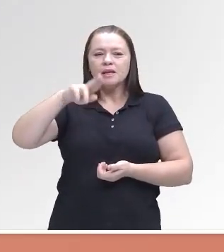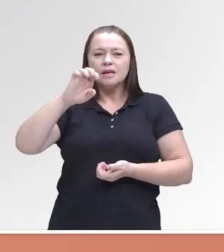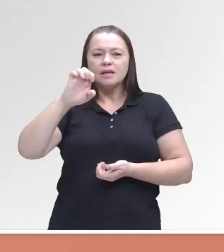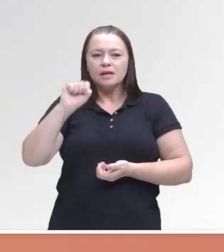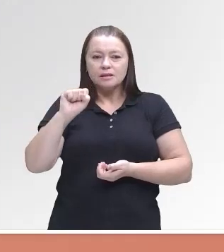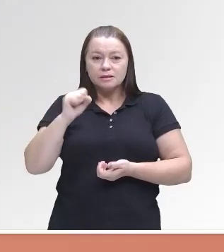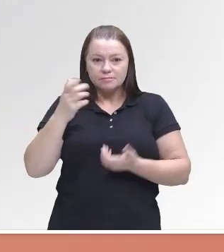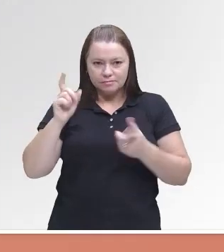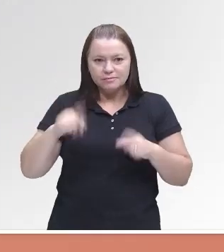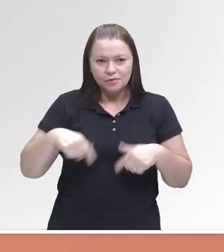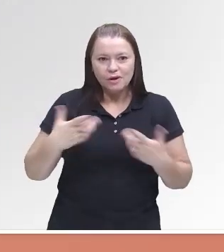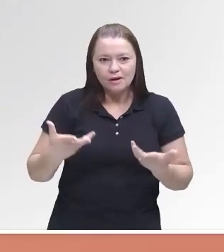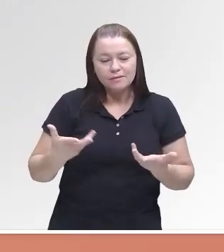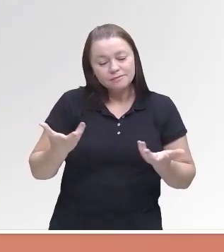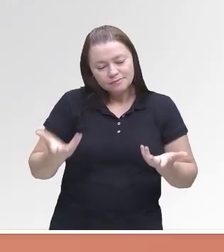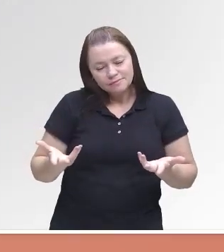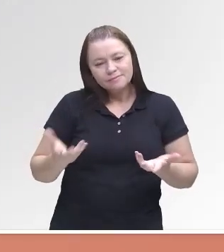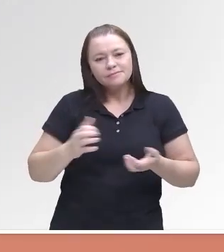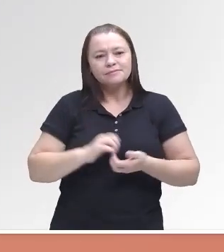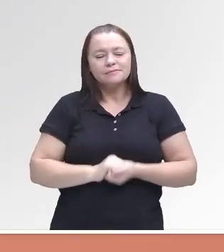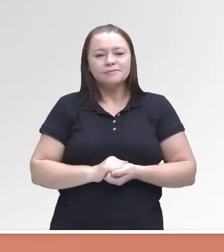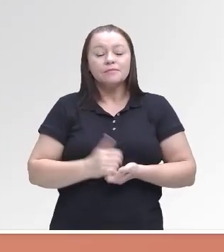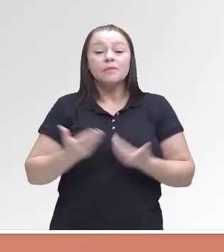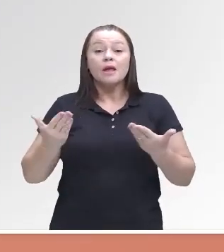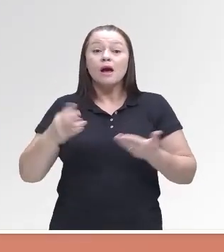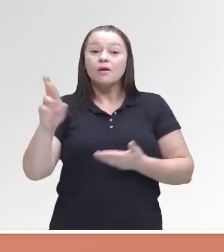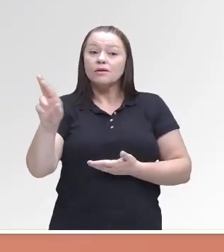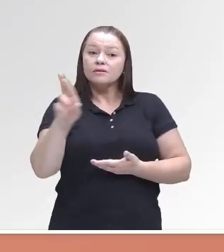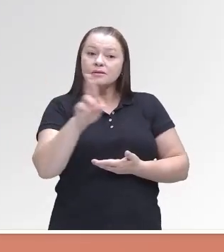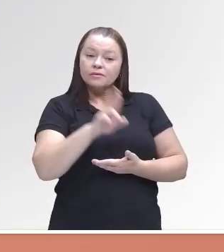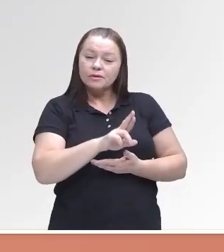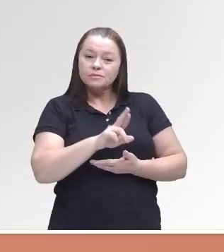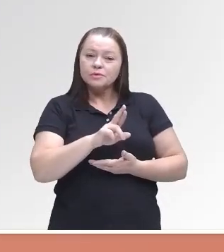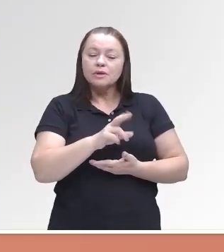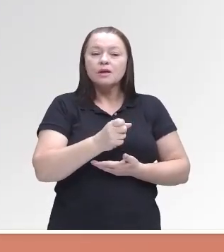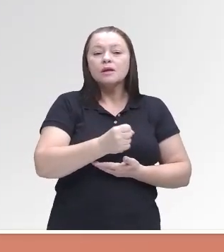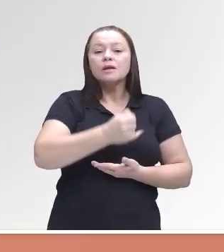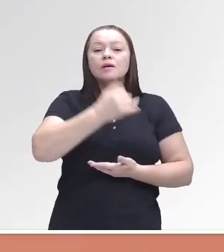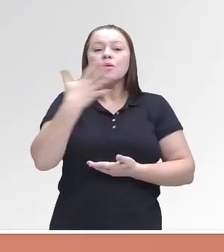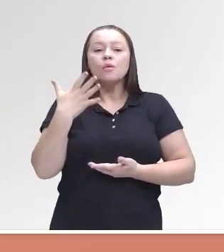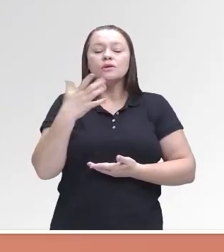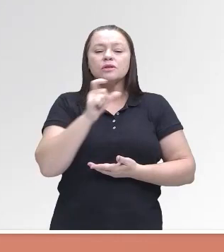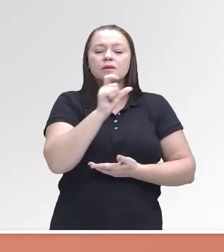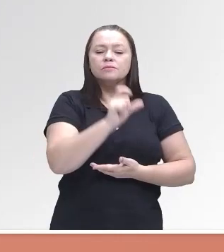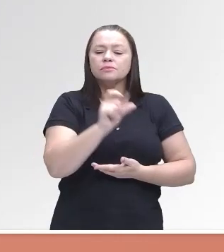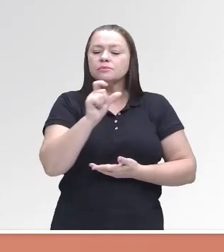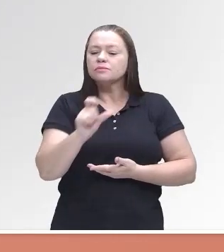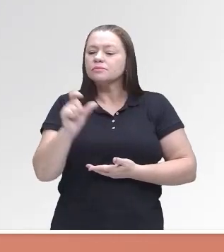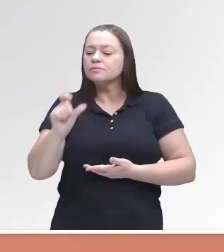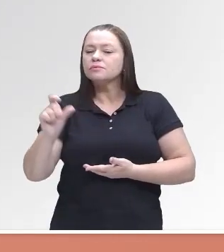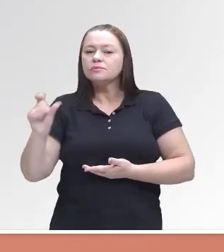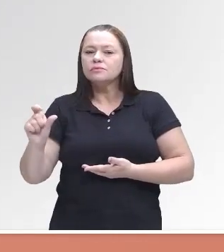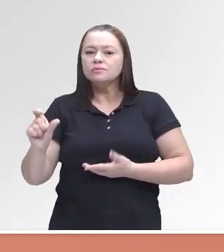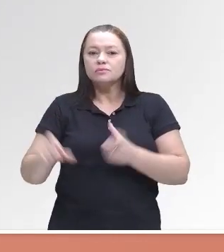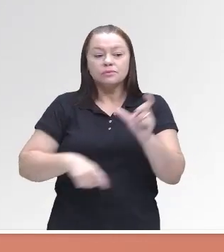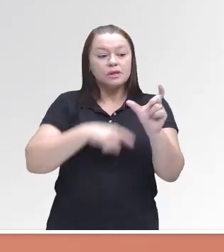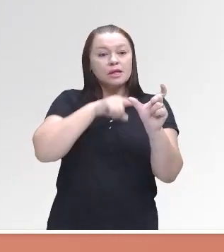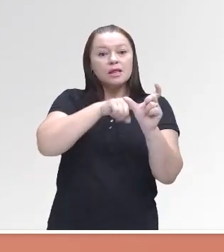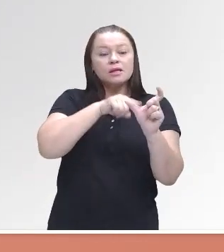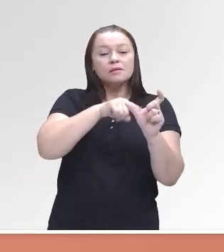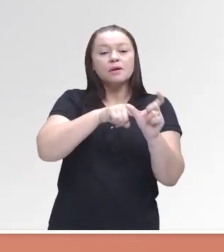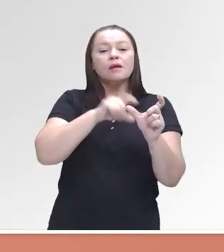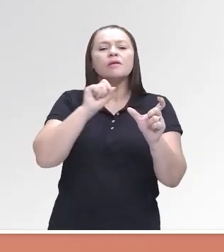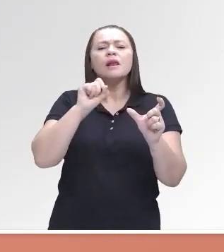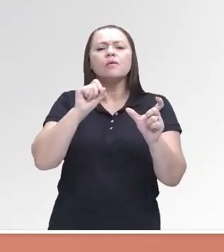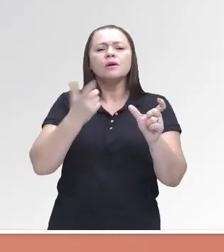Tupiniquins, não é isso? Então, vocês vão responder de acordo com o número de sílabas. A palavra tupiniquins é o